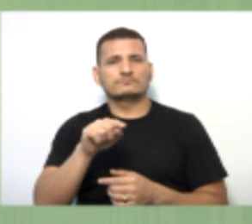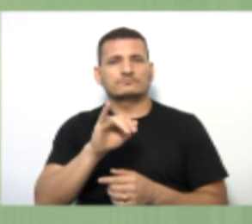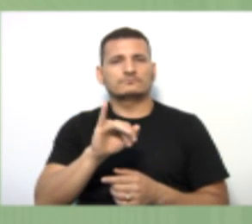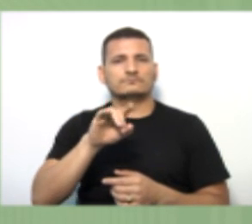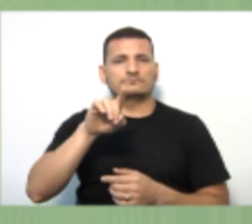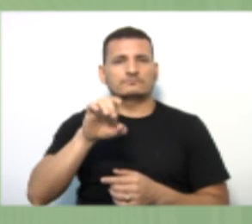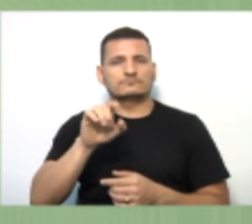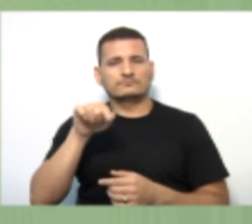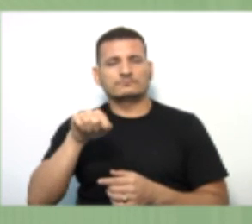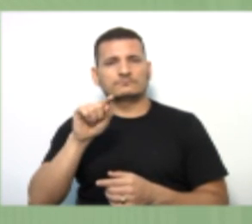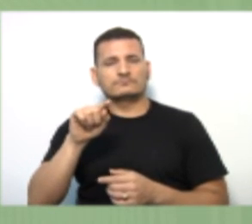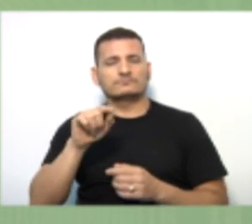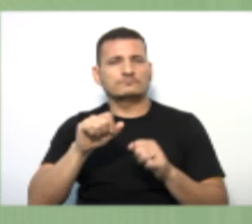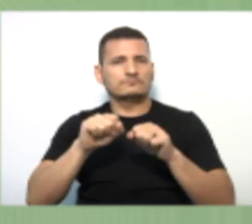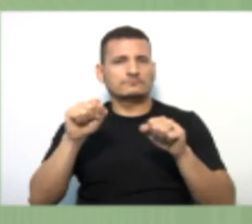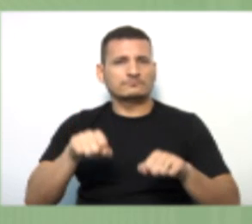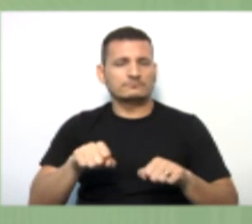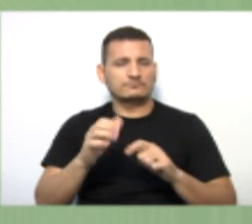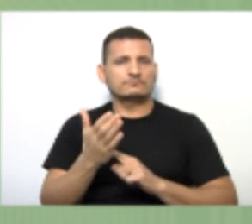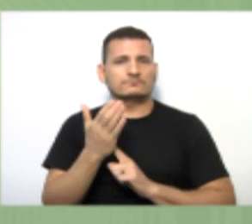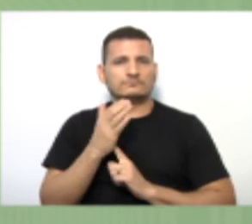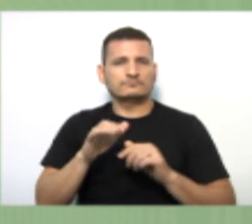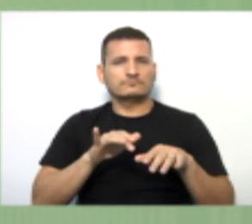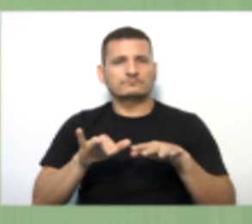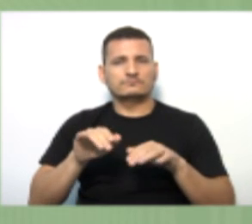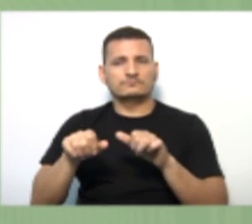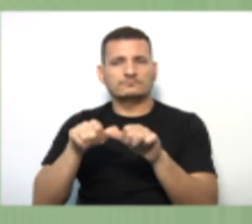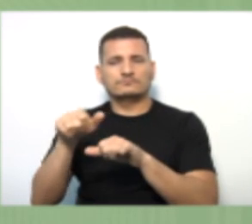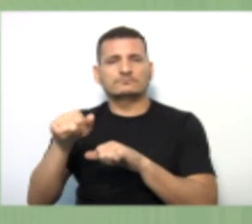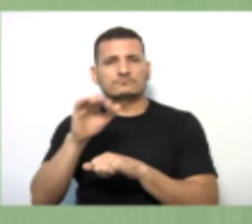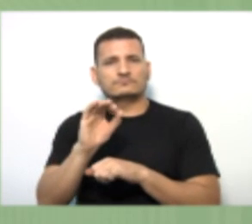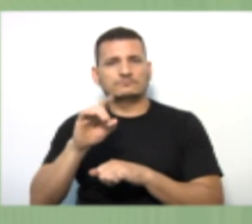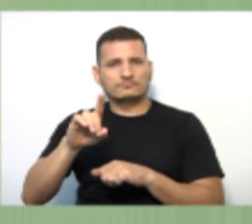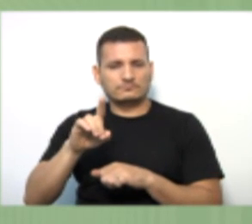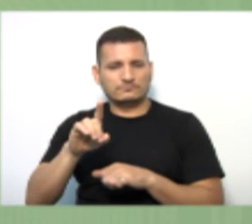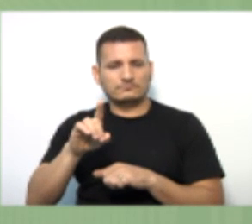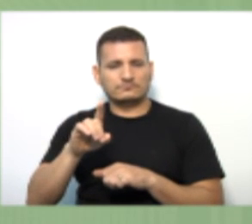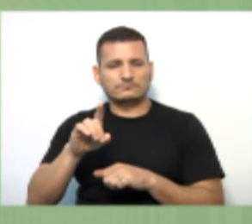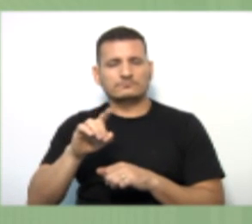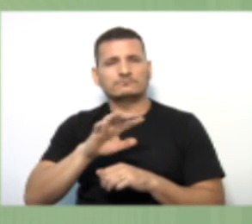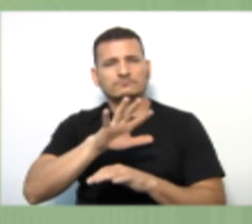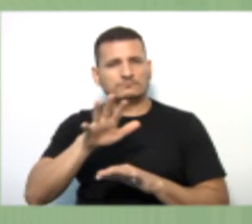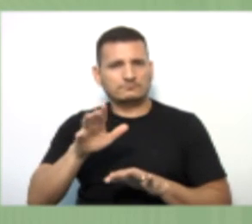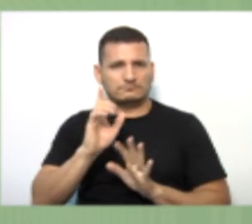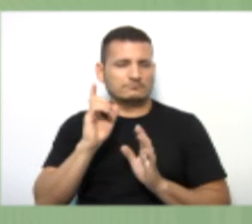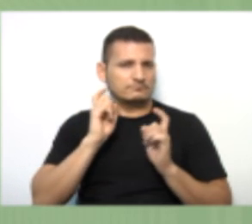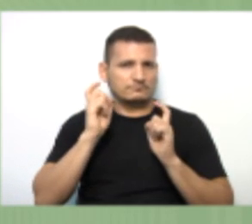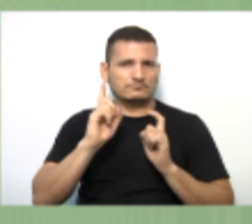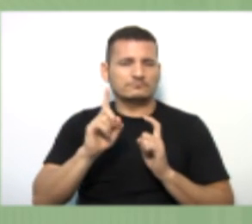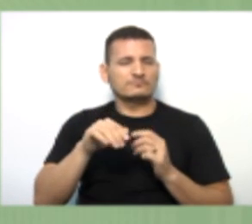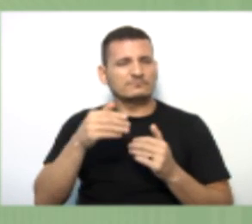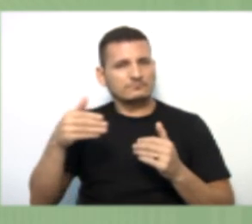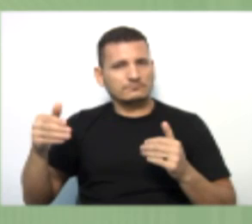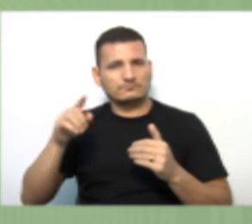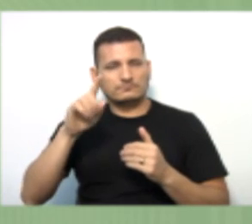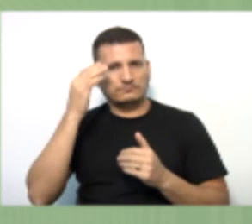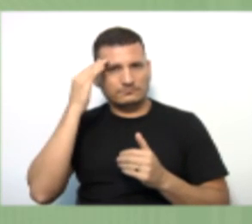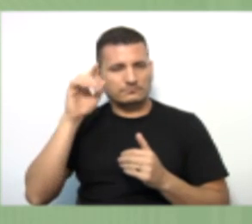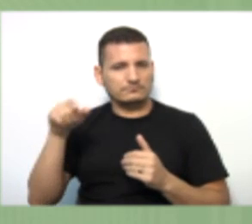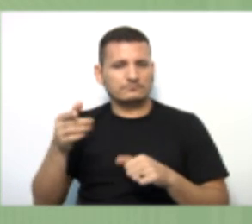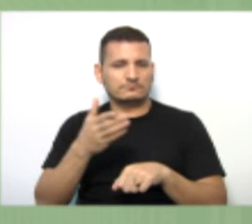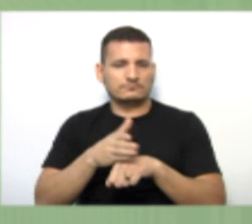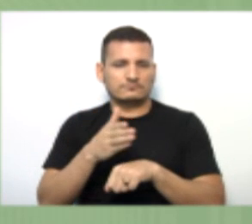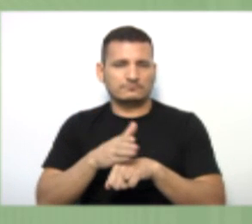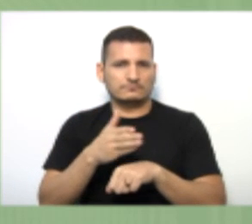são os softwares que ajudam a escrever e compilar o código-fonte. Isso aqui, gente, não se preocupe agora que você vai entendendo isso aí quando a gente estiver na prática,